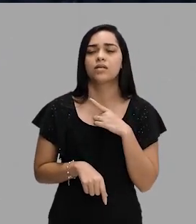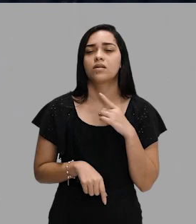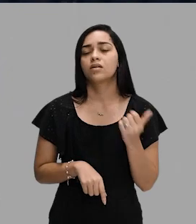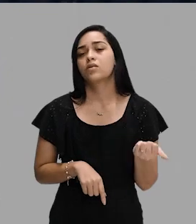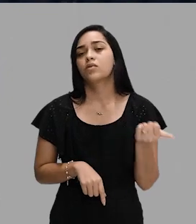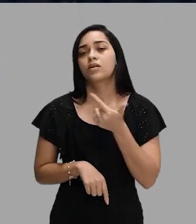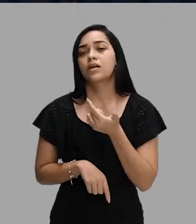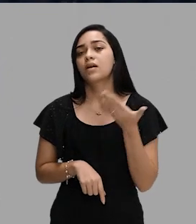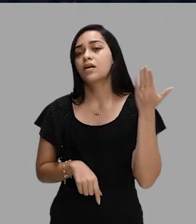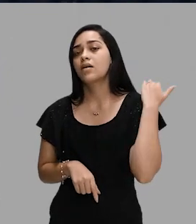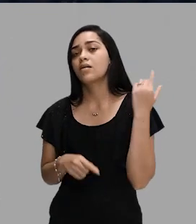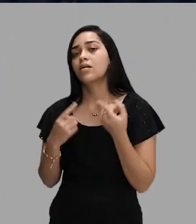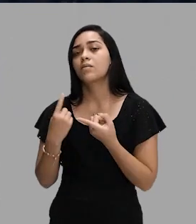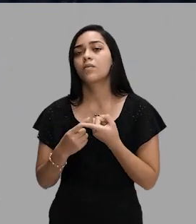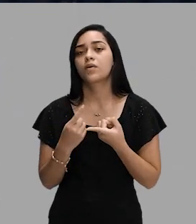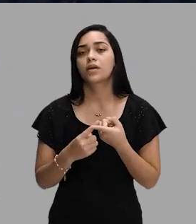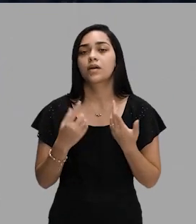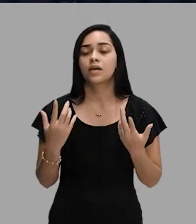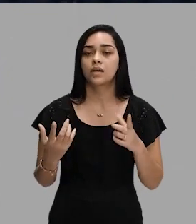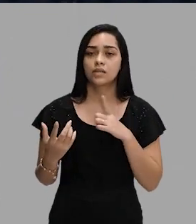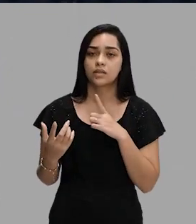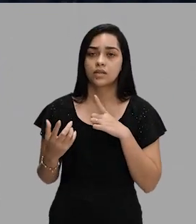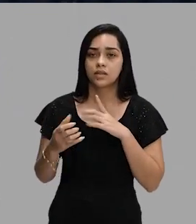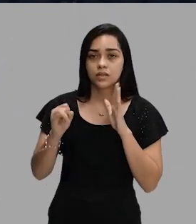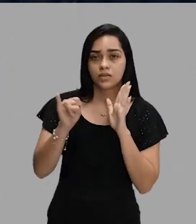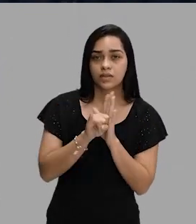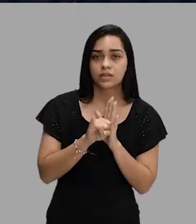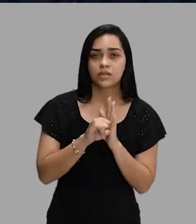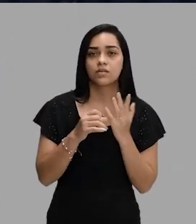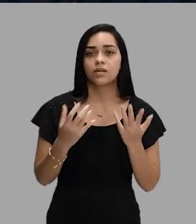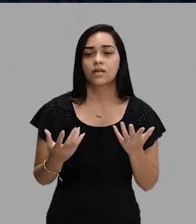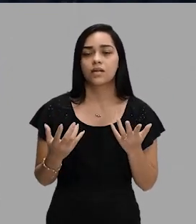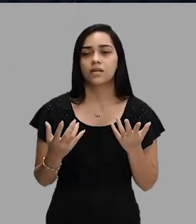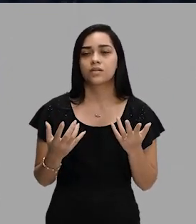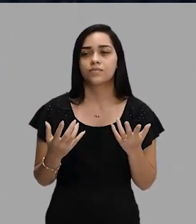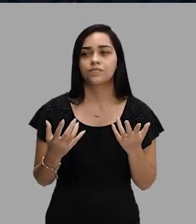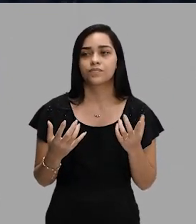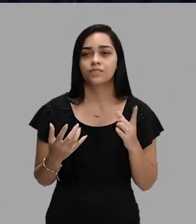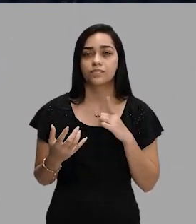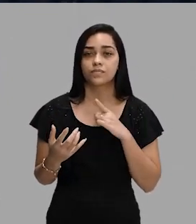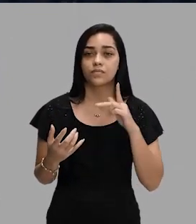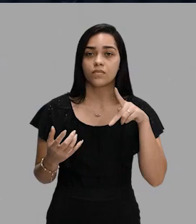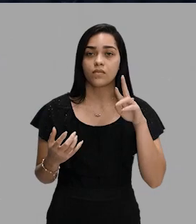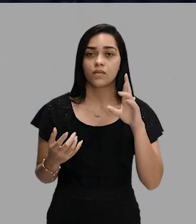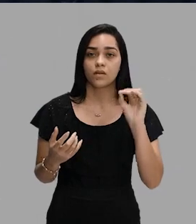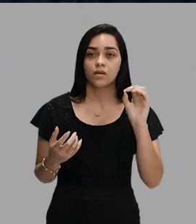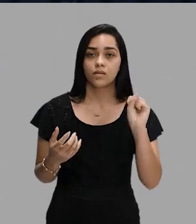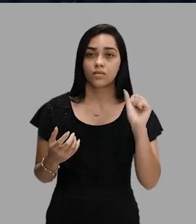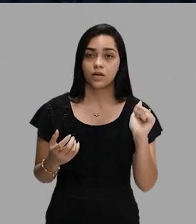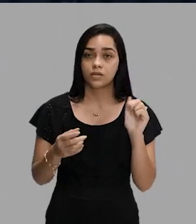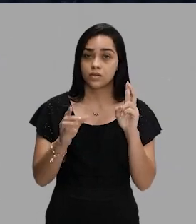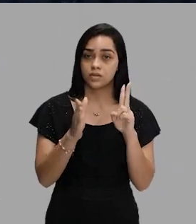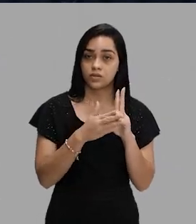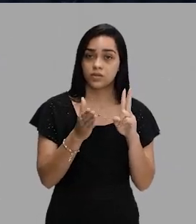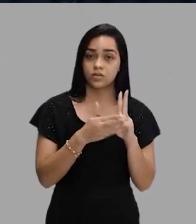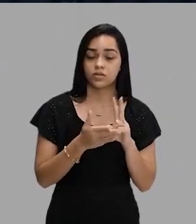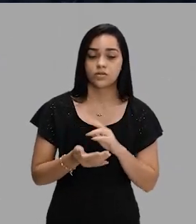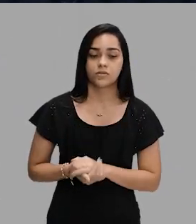na aula anterior, em função da sua identificação com esse tipo de prosa, a indianista, tá